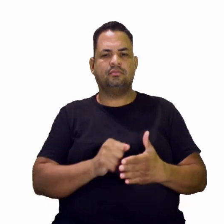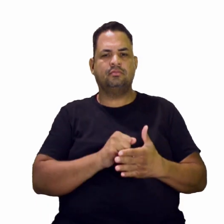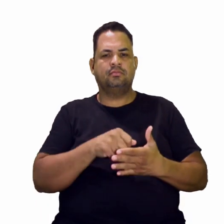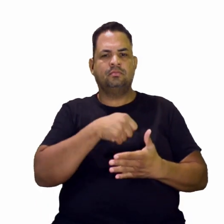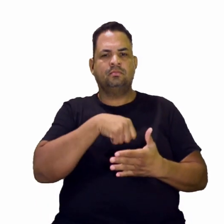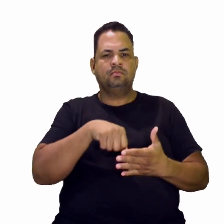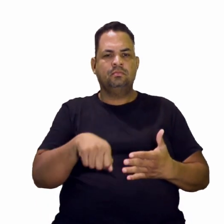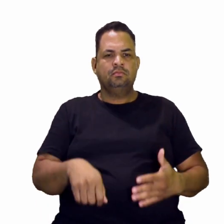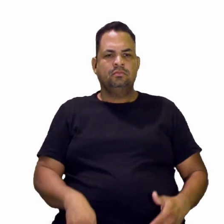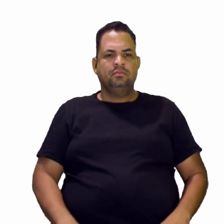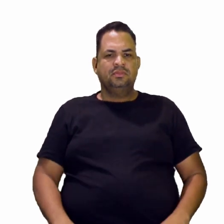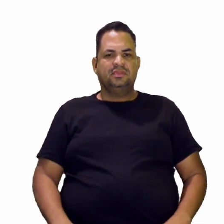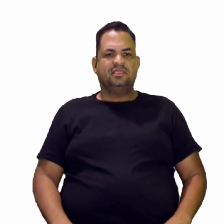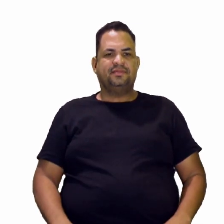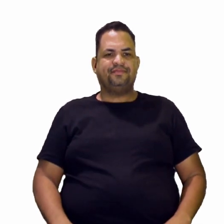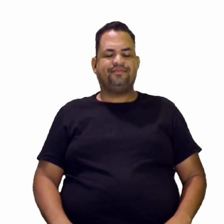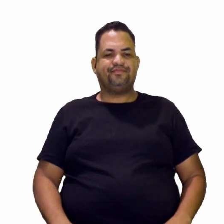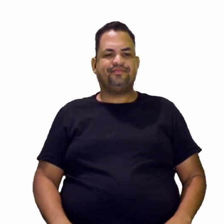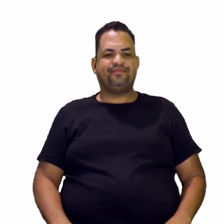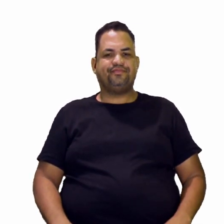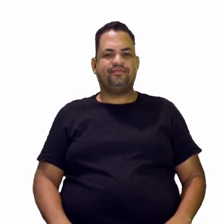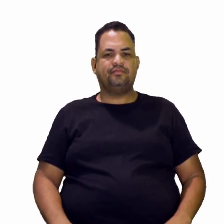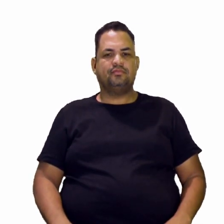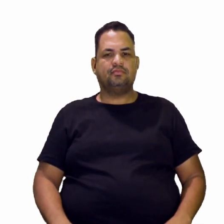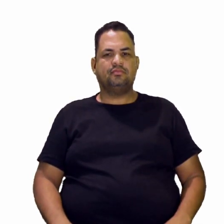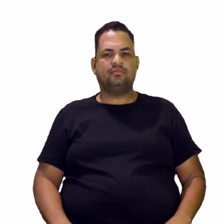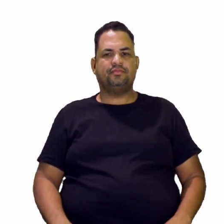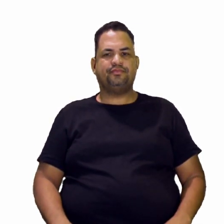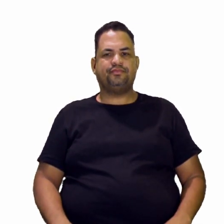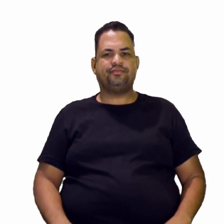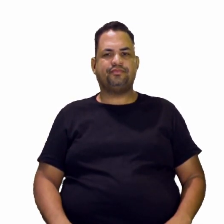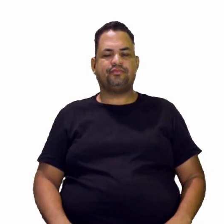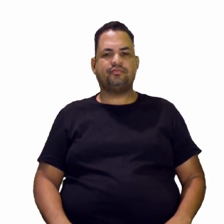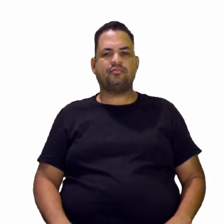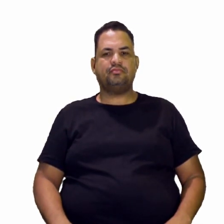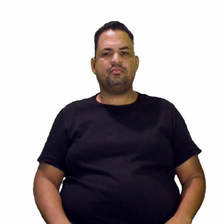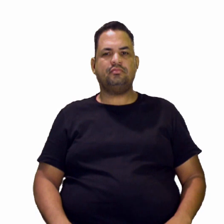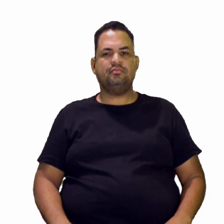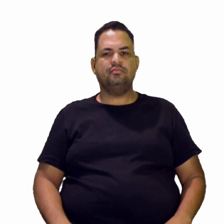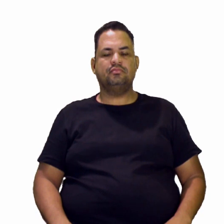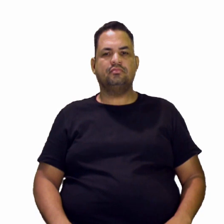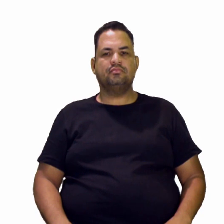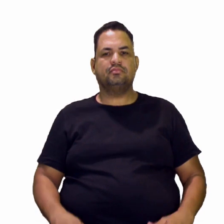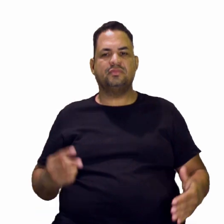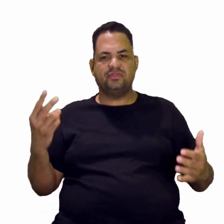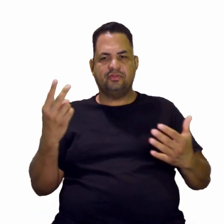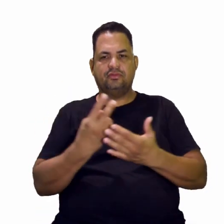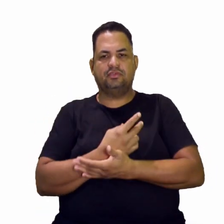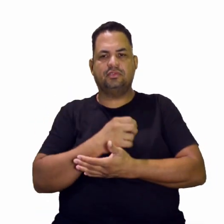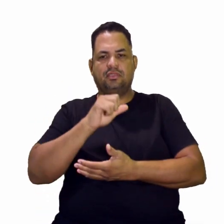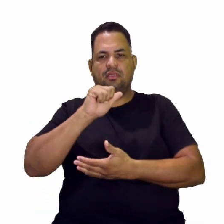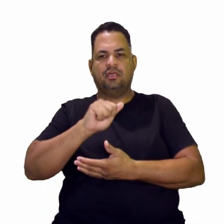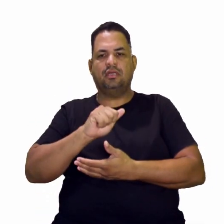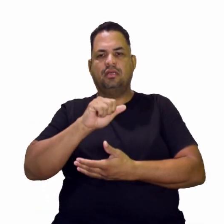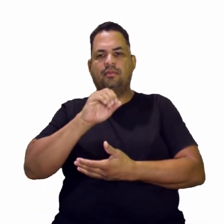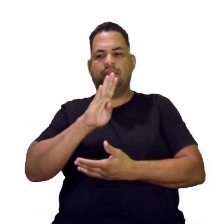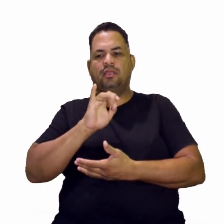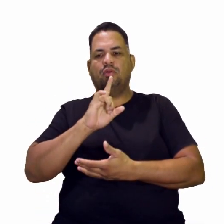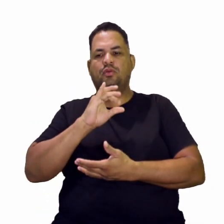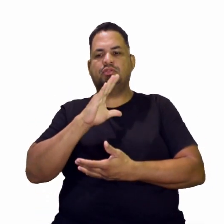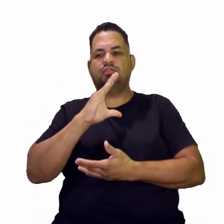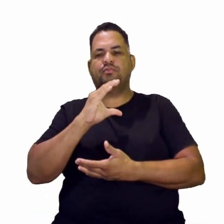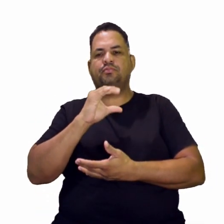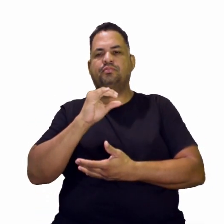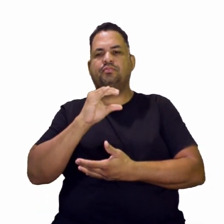escrever de outro jeito aqui. Esses elementos não vivos são os fatores abióticos.